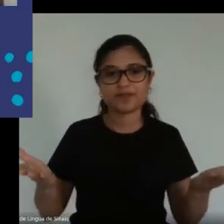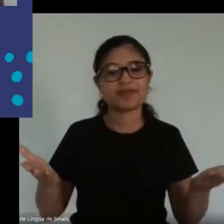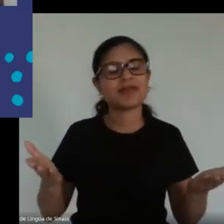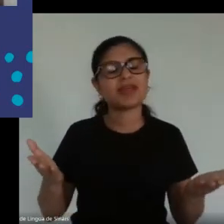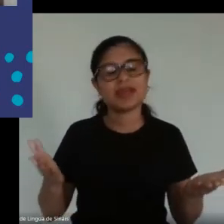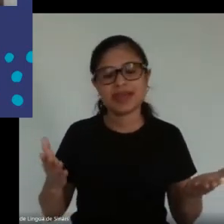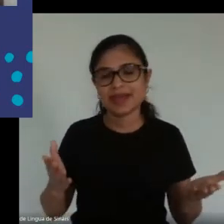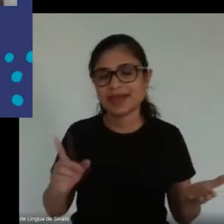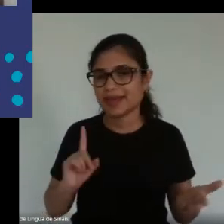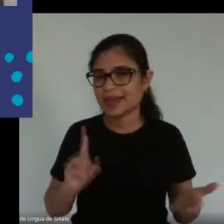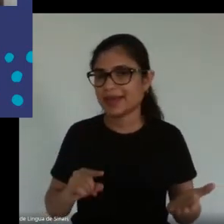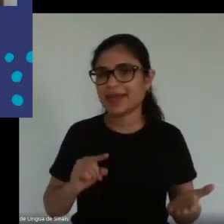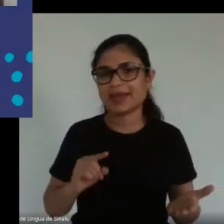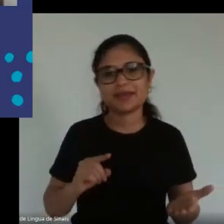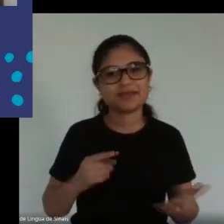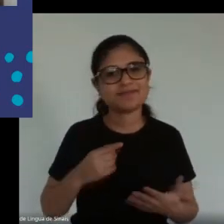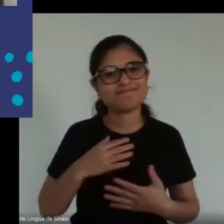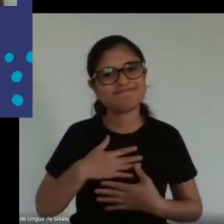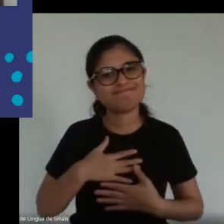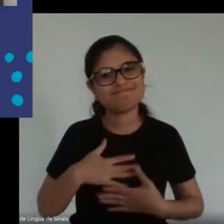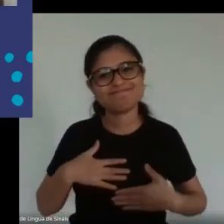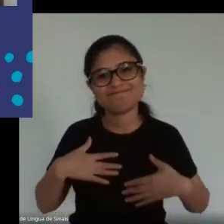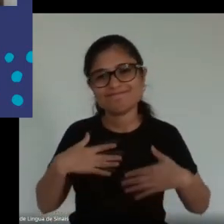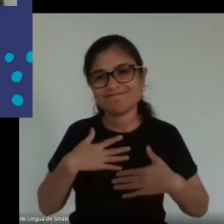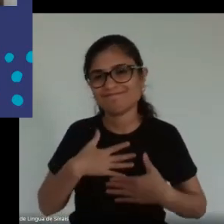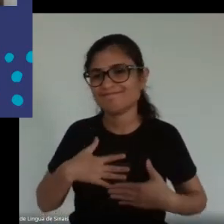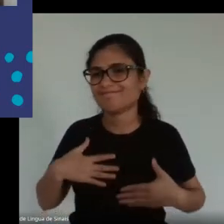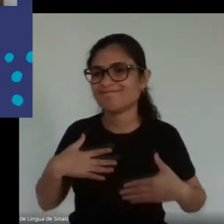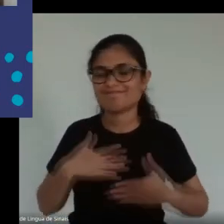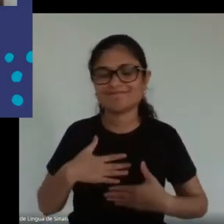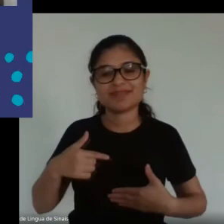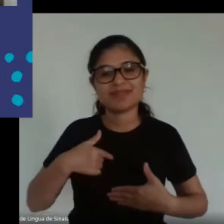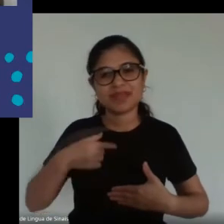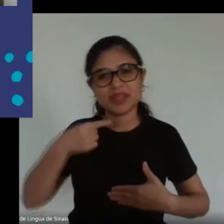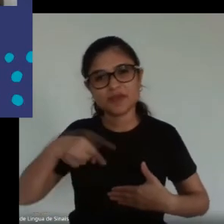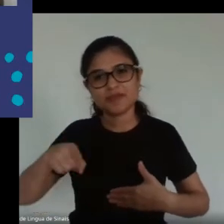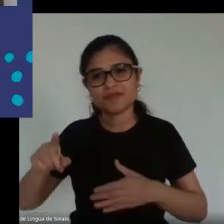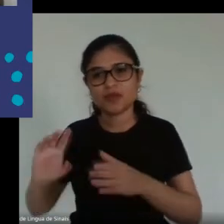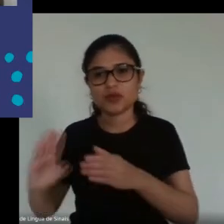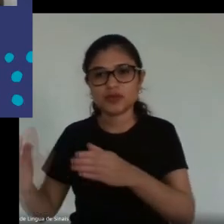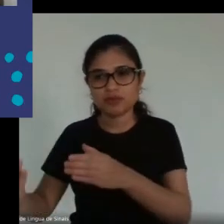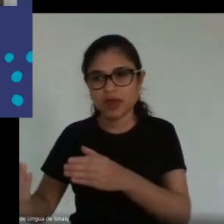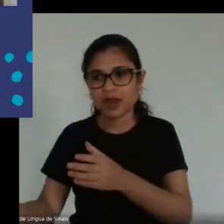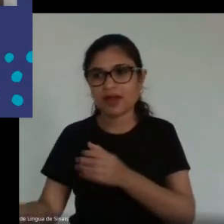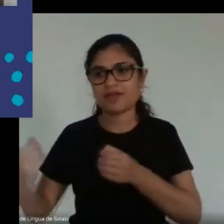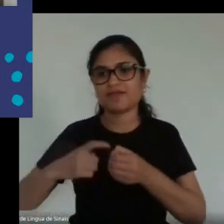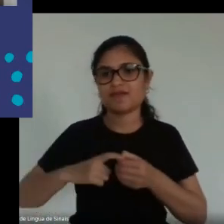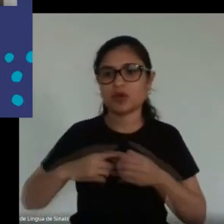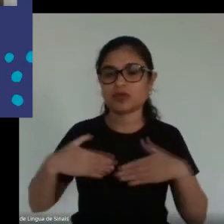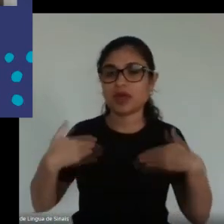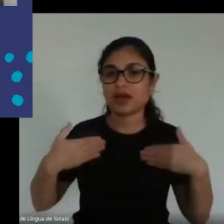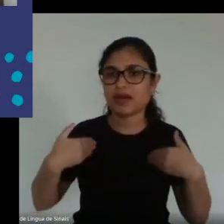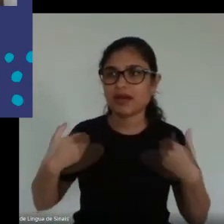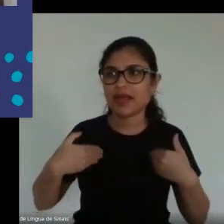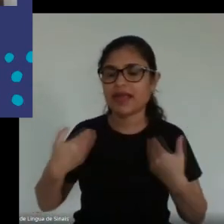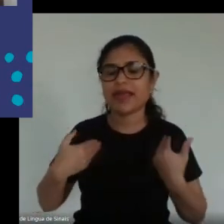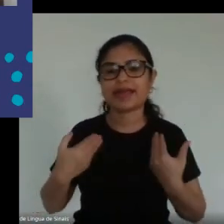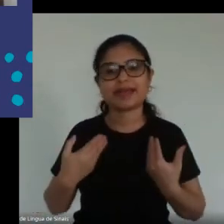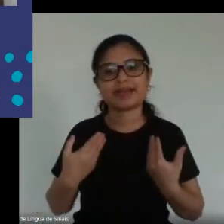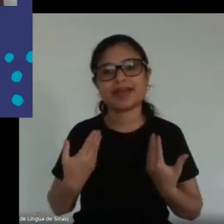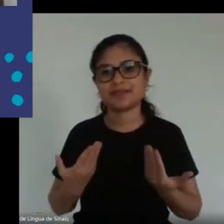muito gratificante, que cada vez que eu posso ir no bairro e voltar, eu volto muito alegre, muito